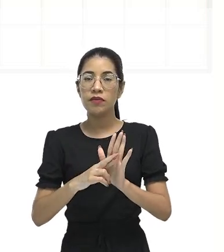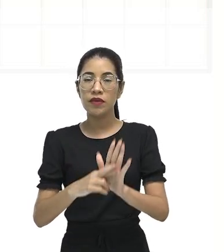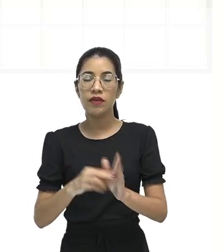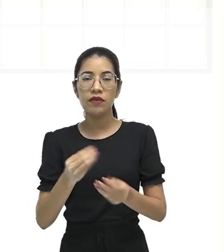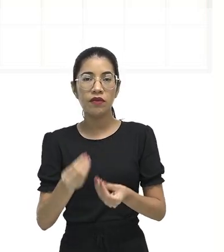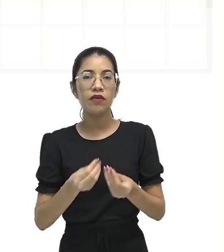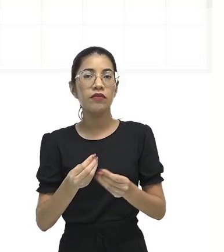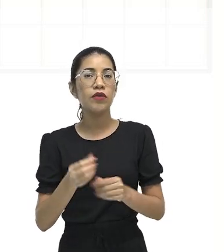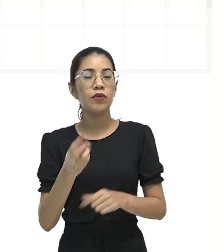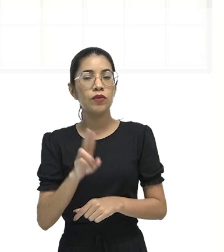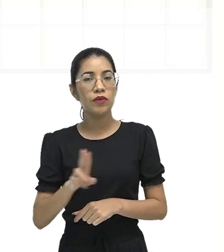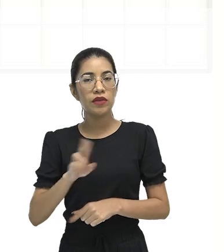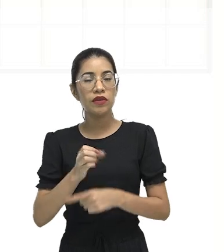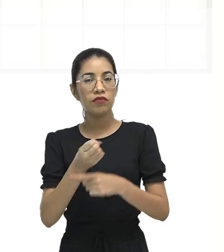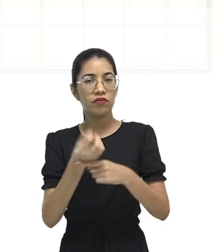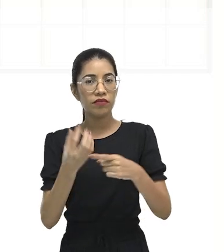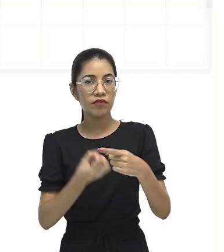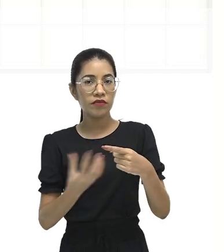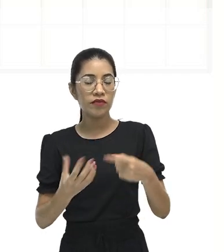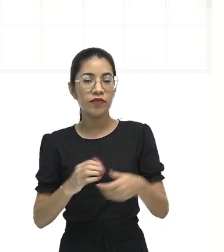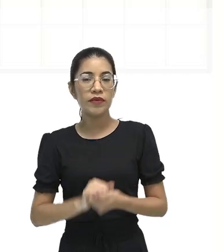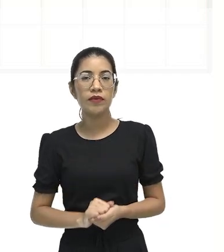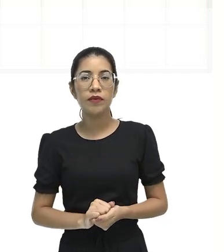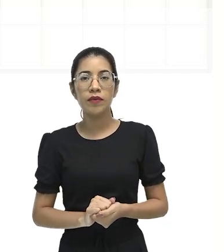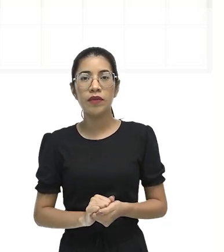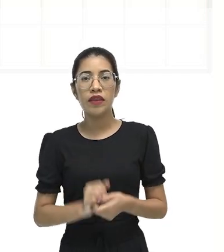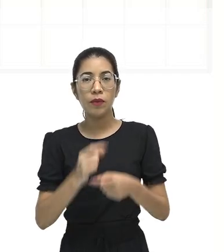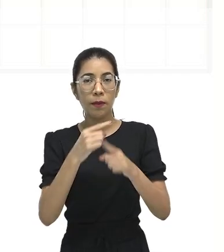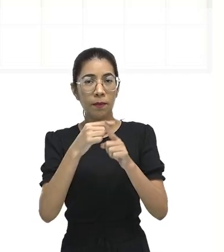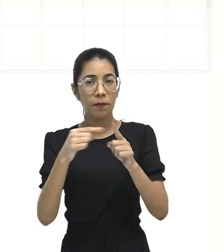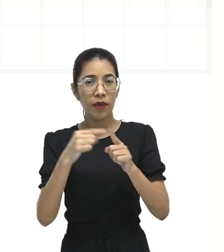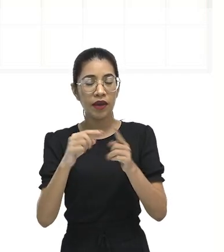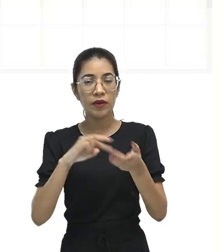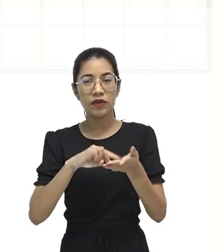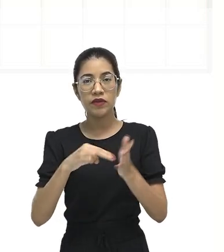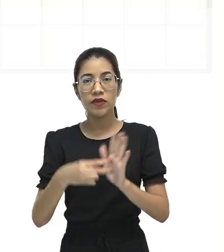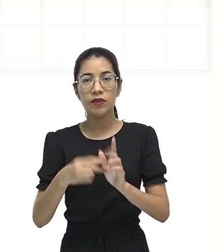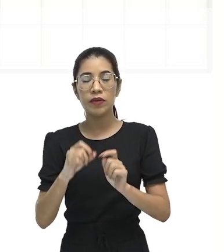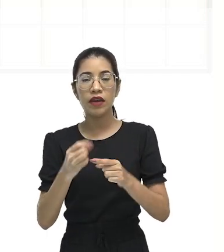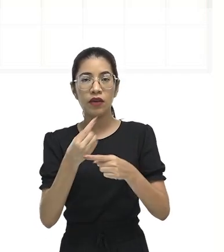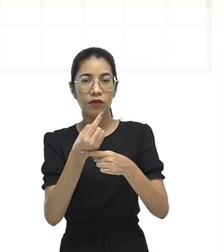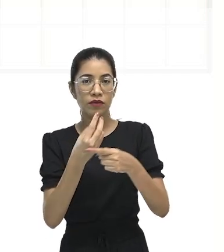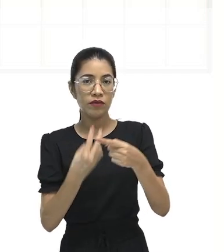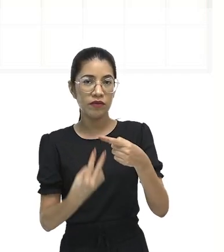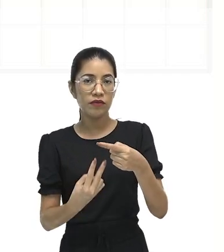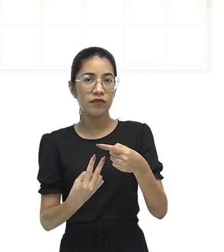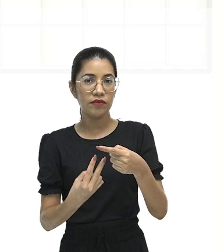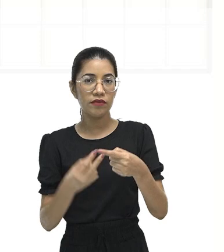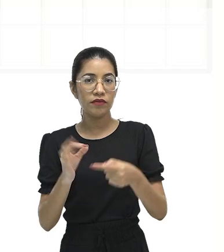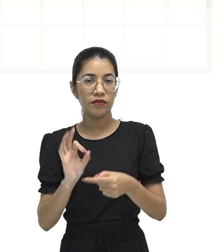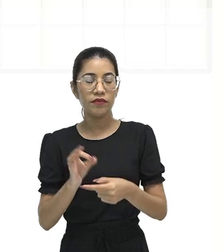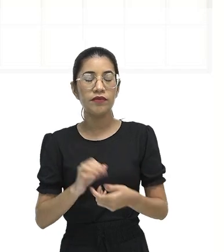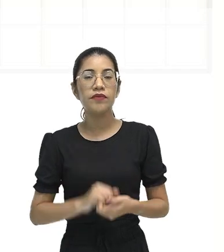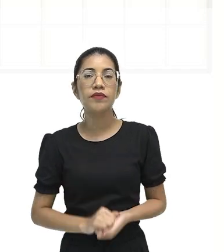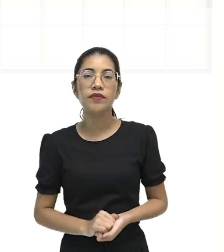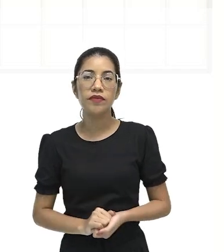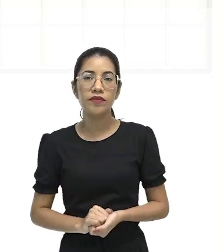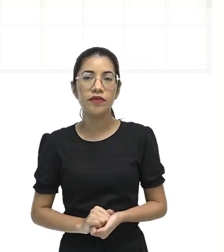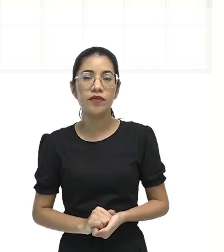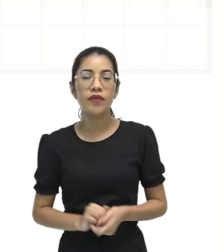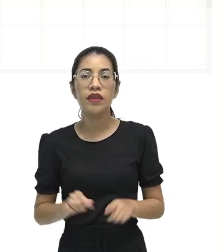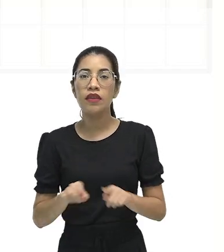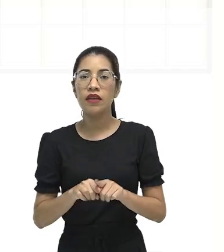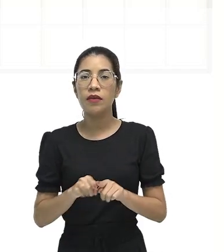Quando eu falo em meio, eu estou me referindo a isso aqui, gente, ó, 1/2, sabia? 1/2